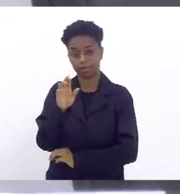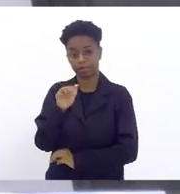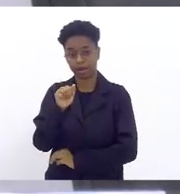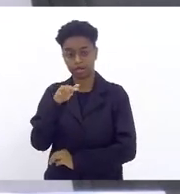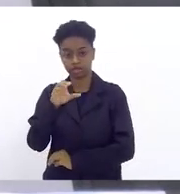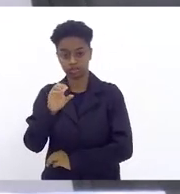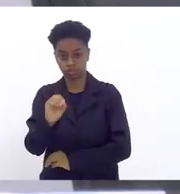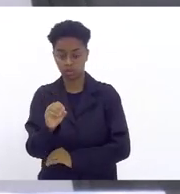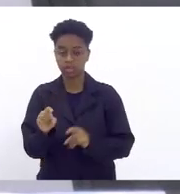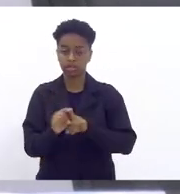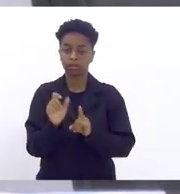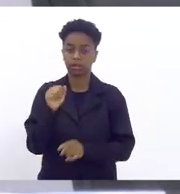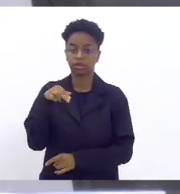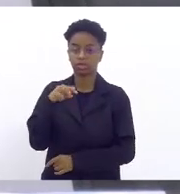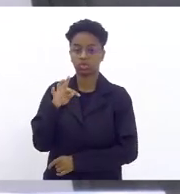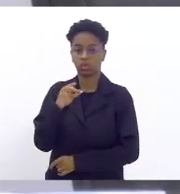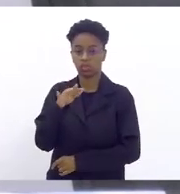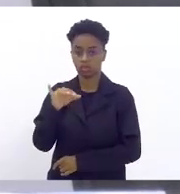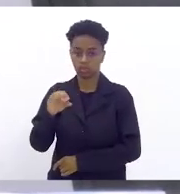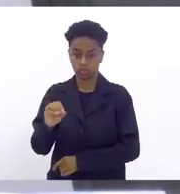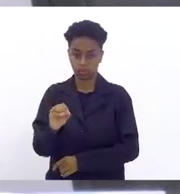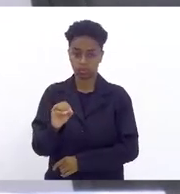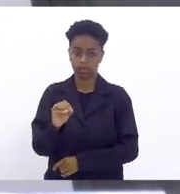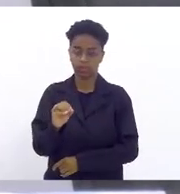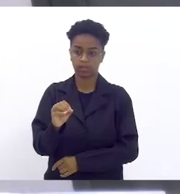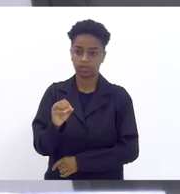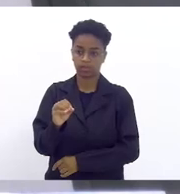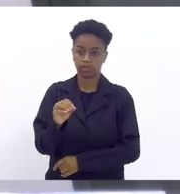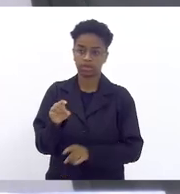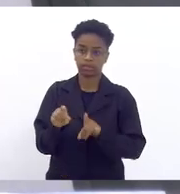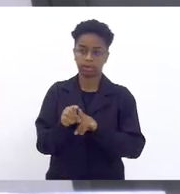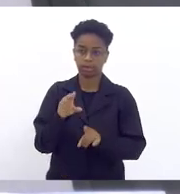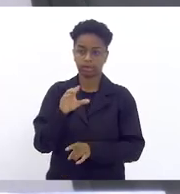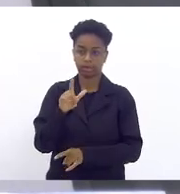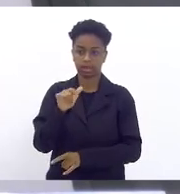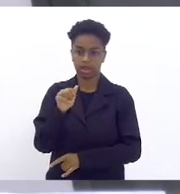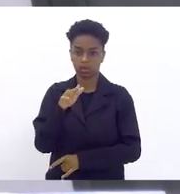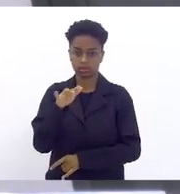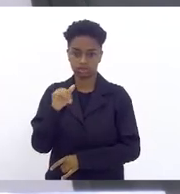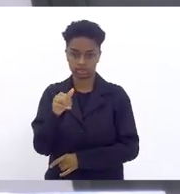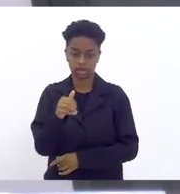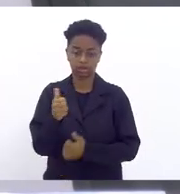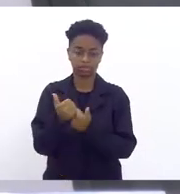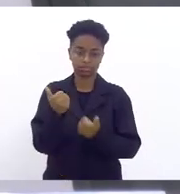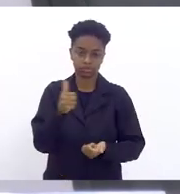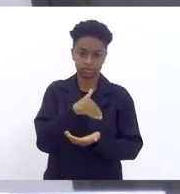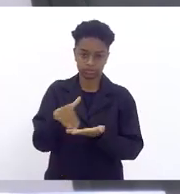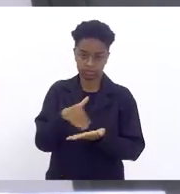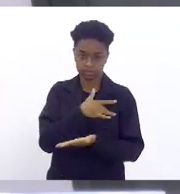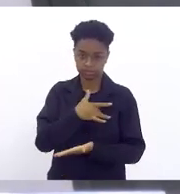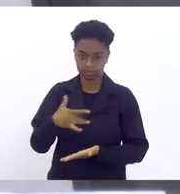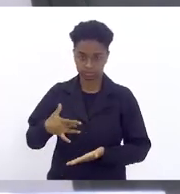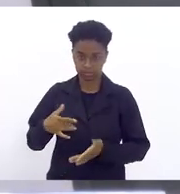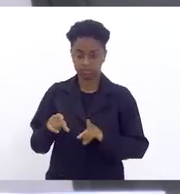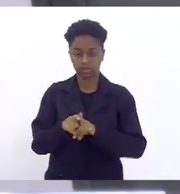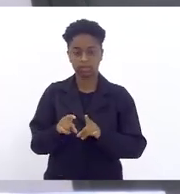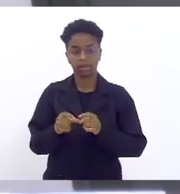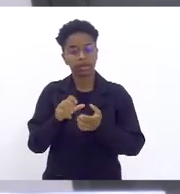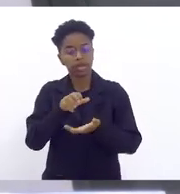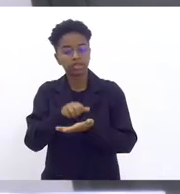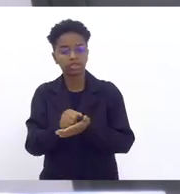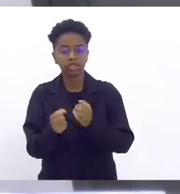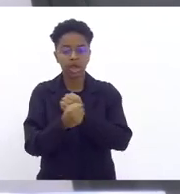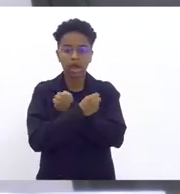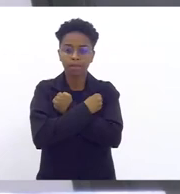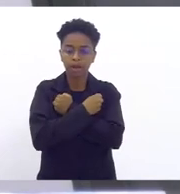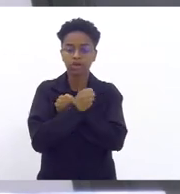Carlos da bifina a doutora Claudia Leite subsecretária de saúde registra aí o nossos abraços